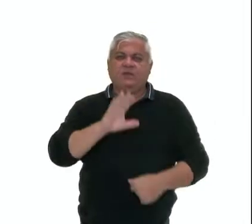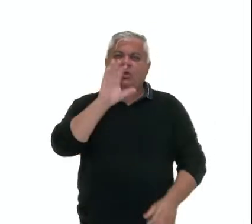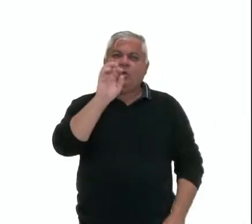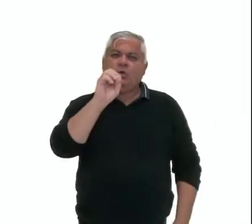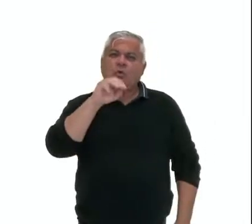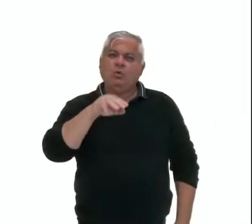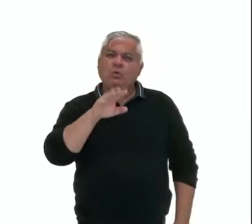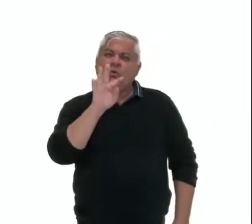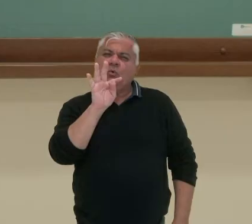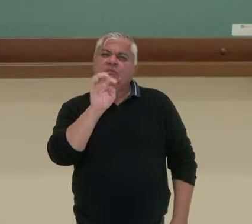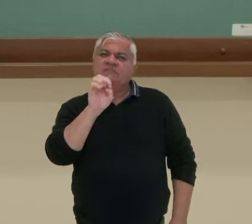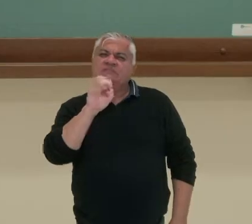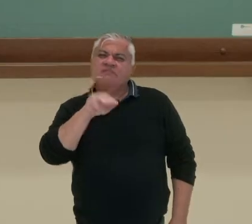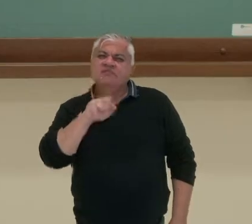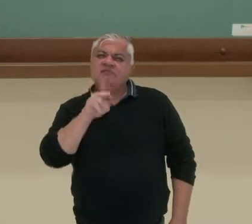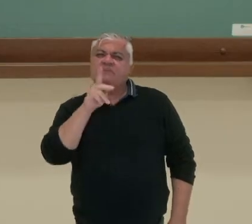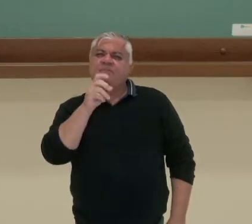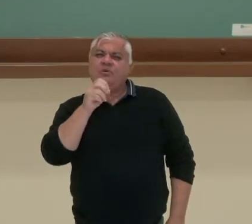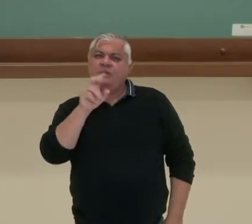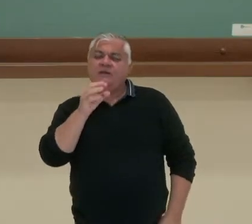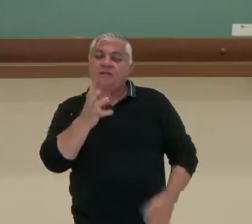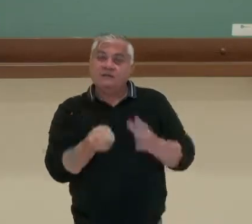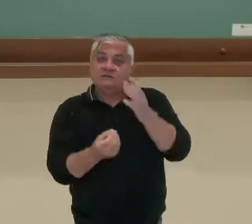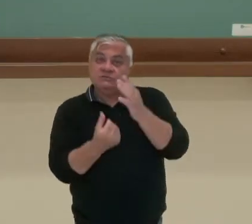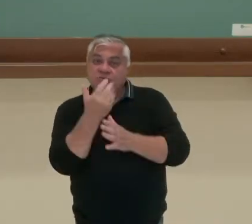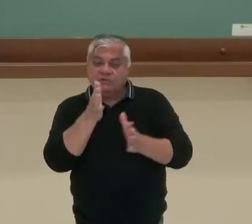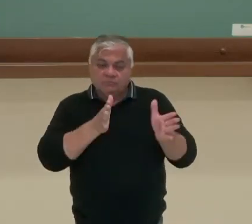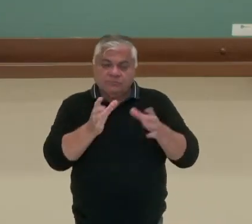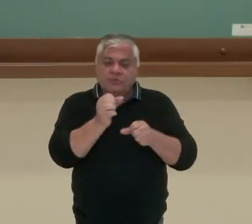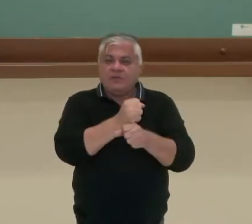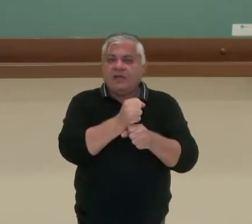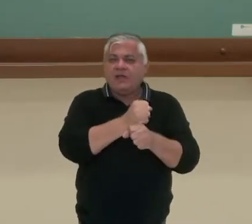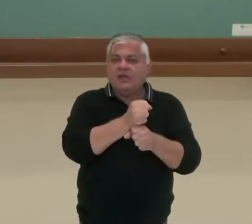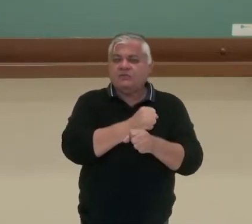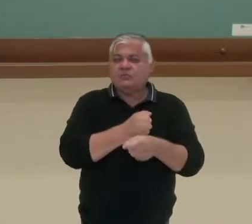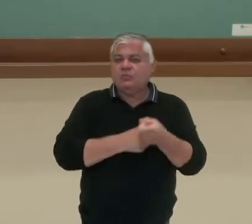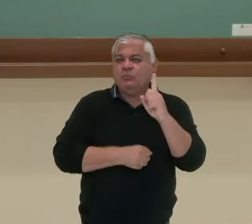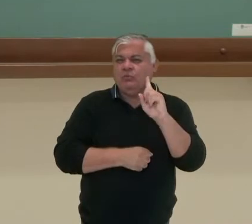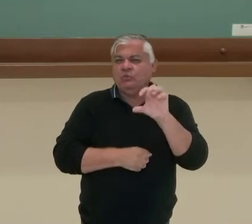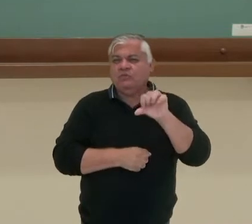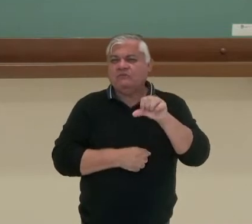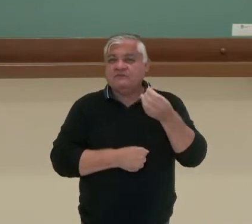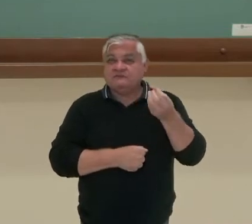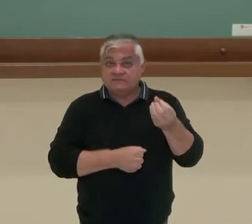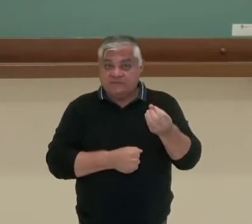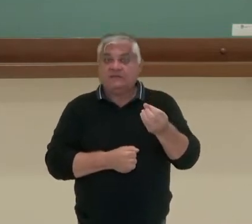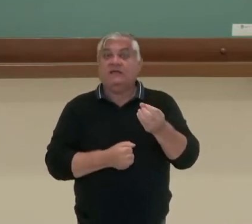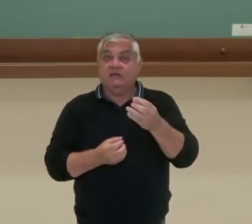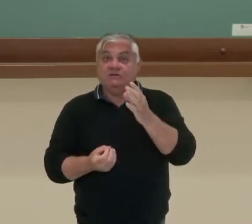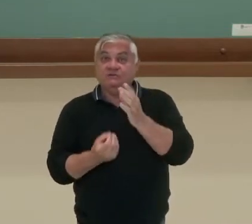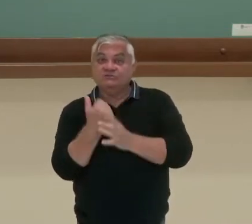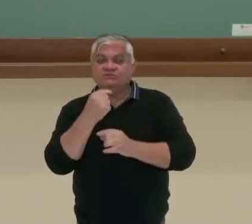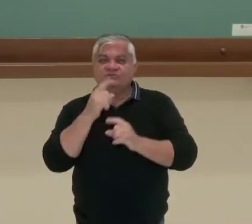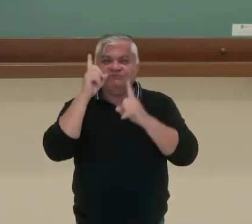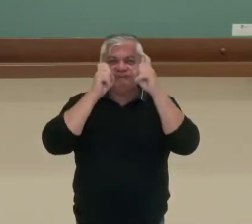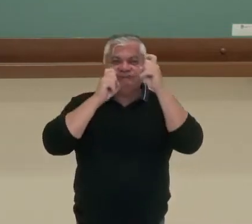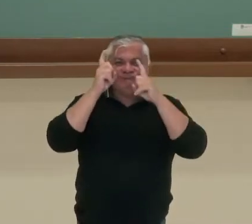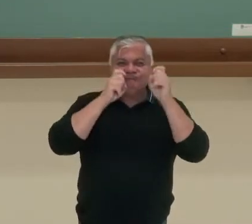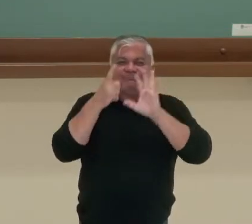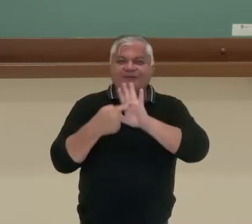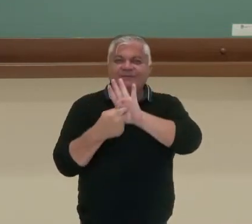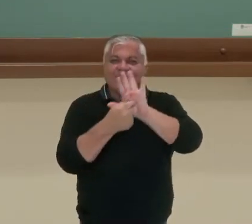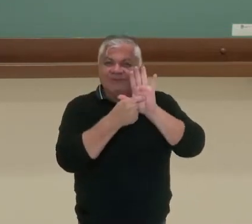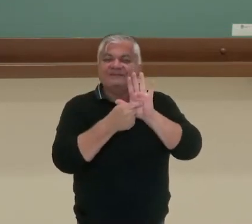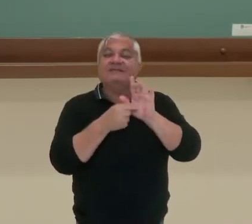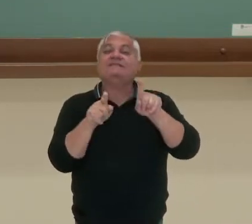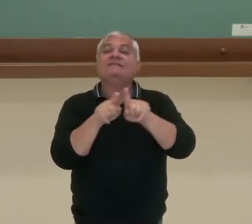surgir mais ou menos na década de 60, ela já está evoluindo desde aquele movimento lá de expressionista lá da Alemanha, ele está vindo com Sarah